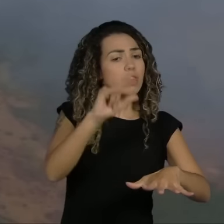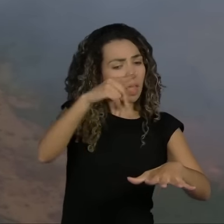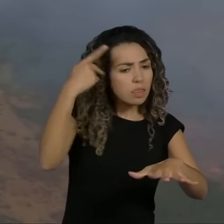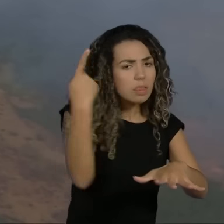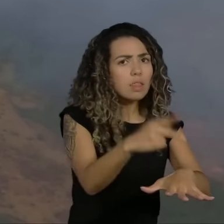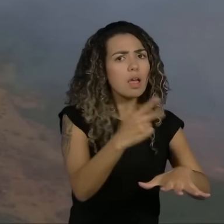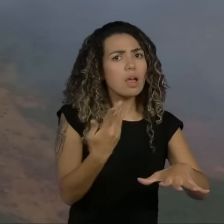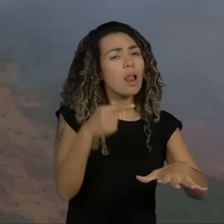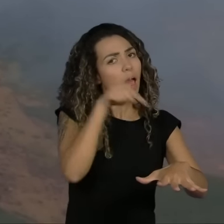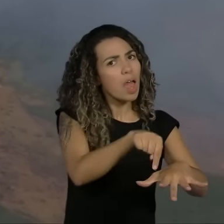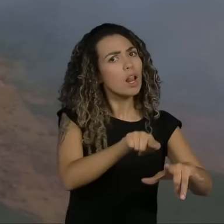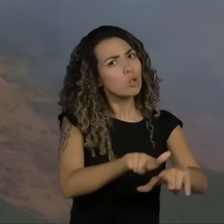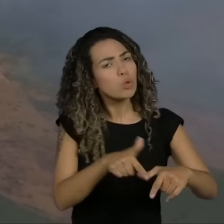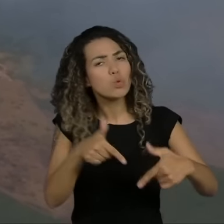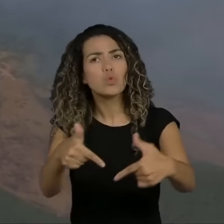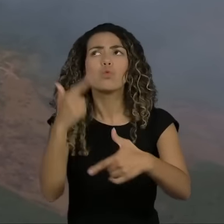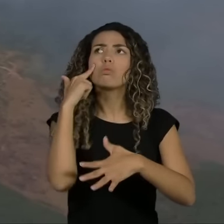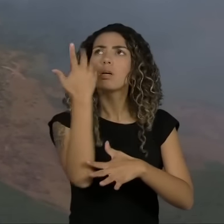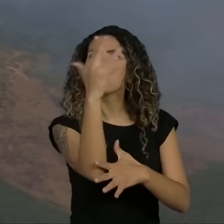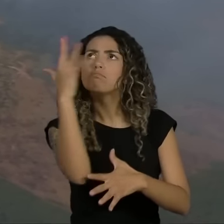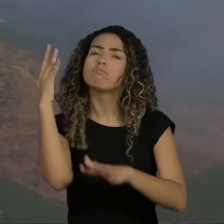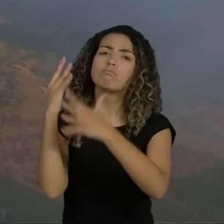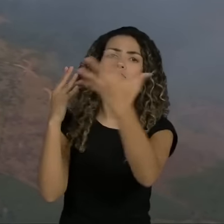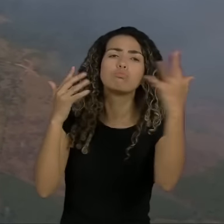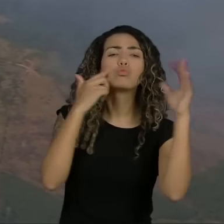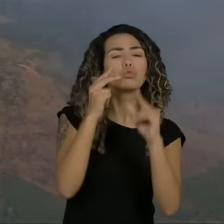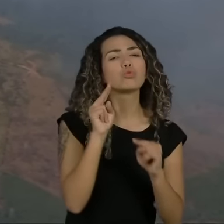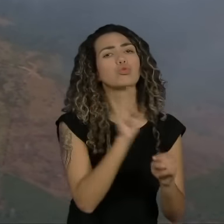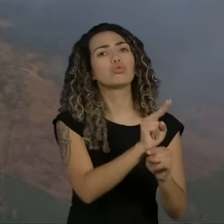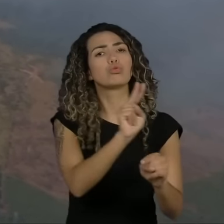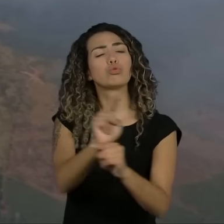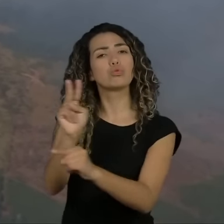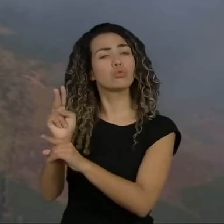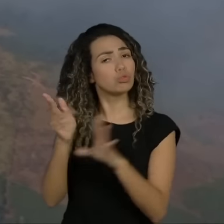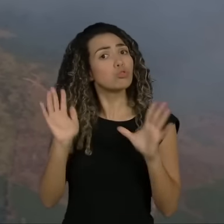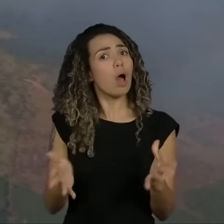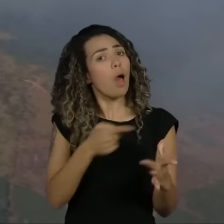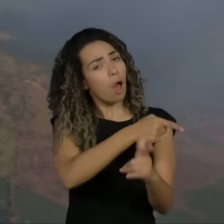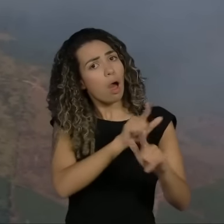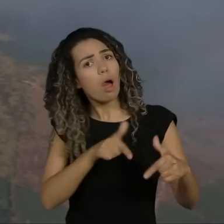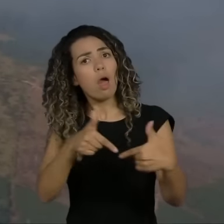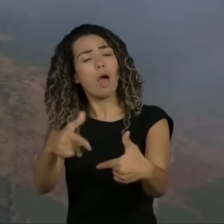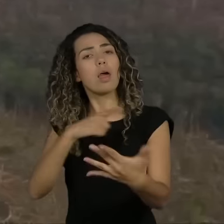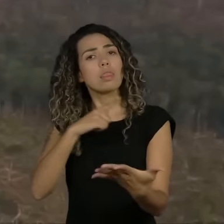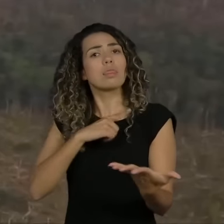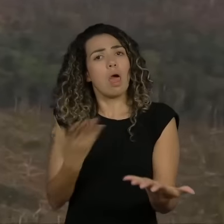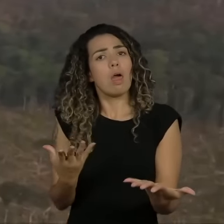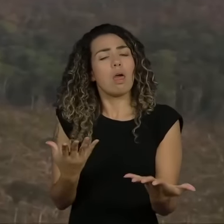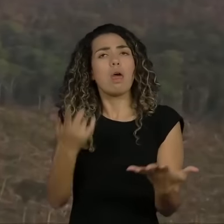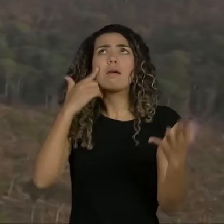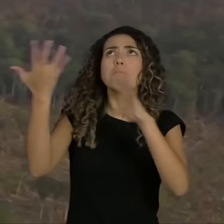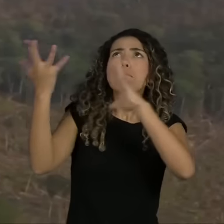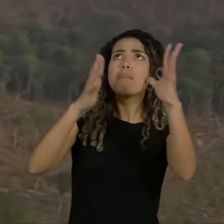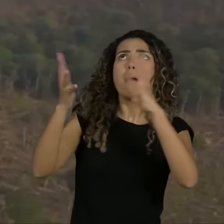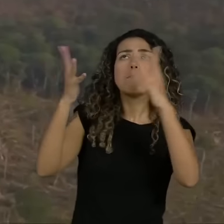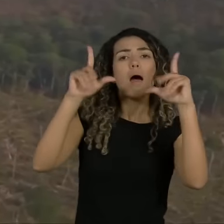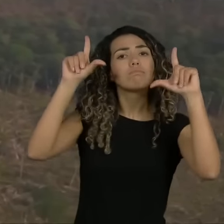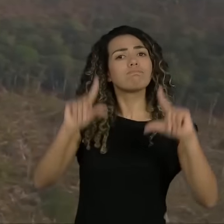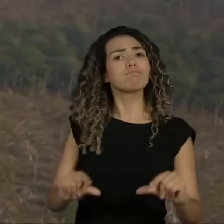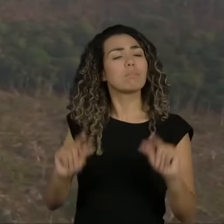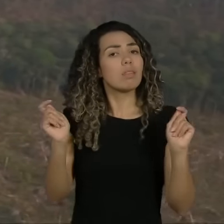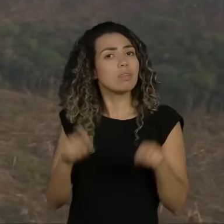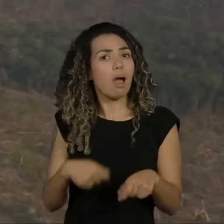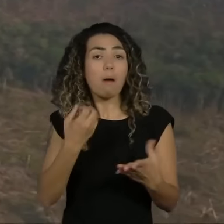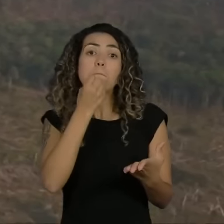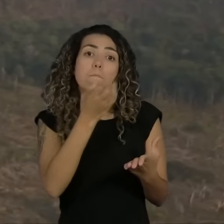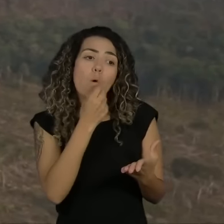biomas, já se demonstraram, né, políticas que combatem as mudanças climáticas. Então isso beneficia não somente os povos